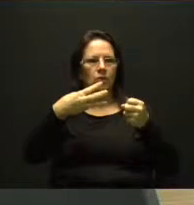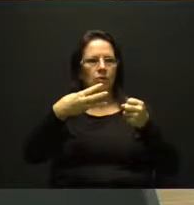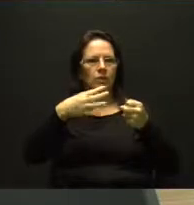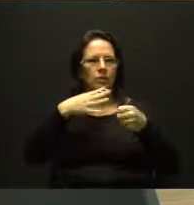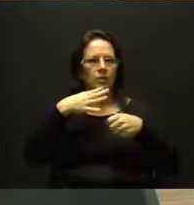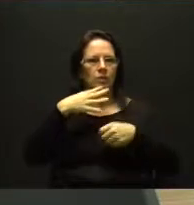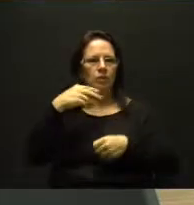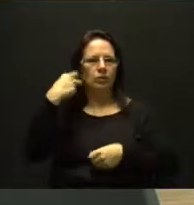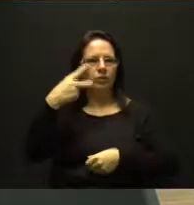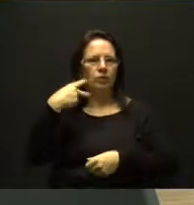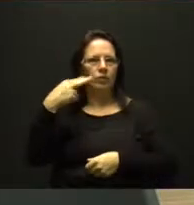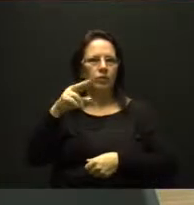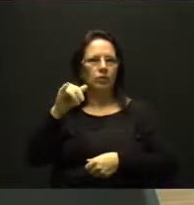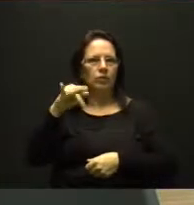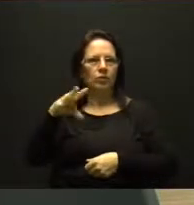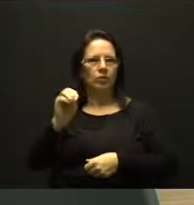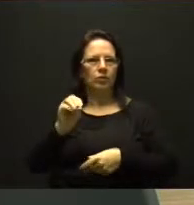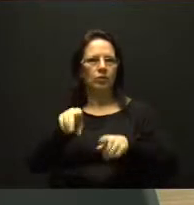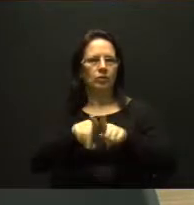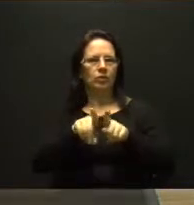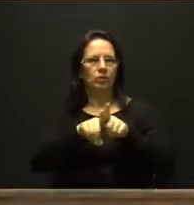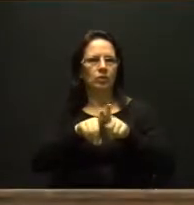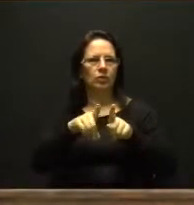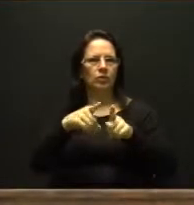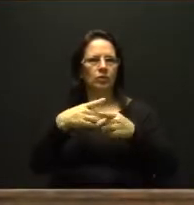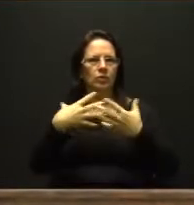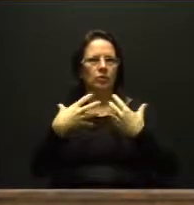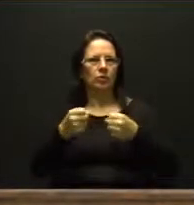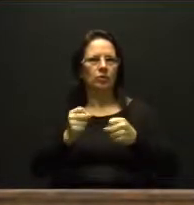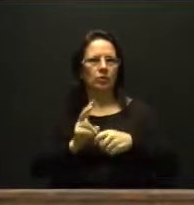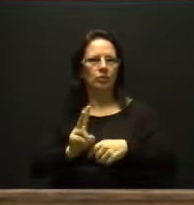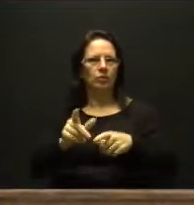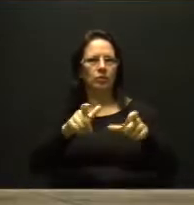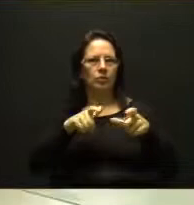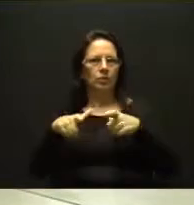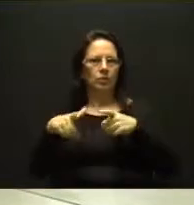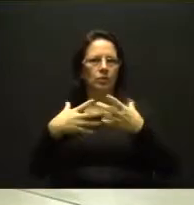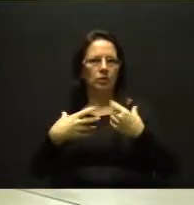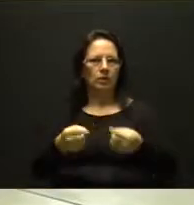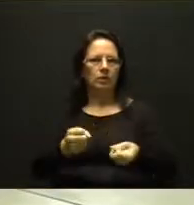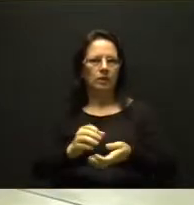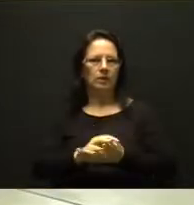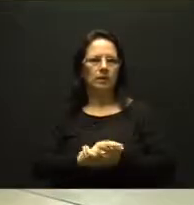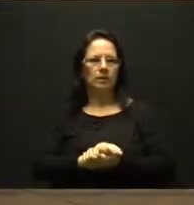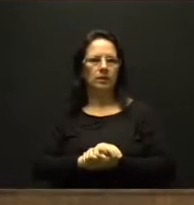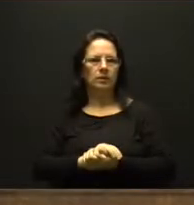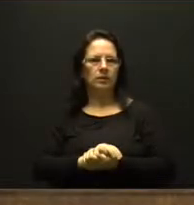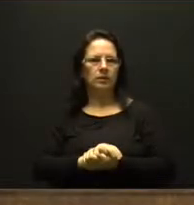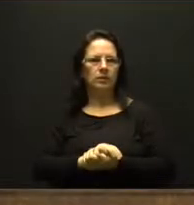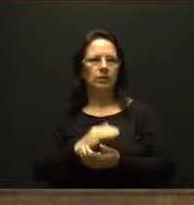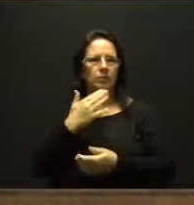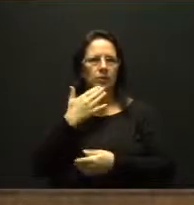do vereador ricardo os pela aprovação do texto como se encontra aprovado